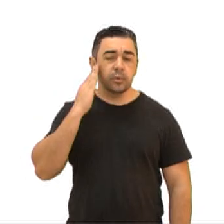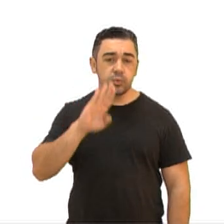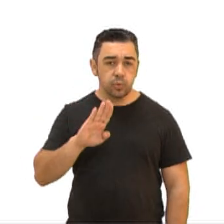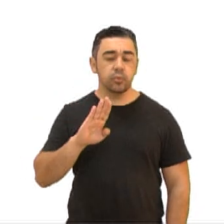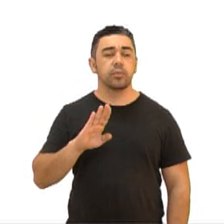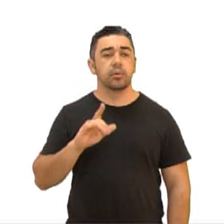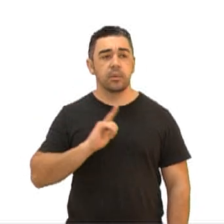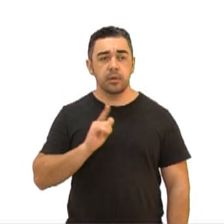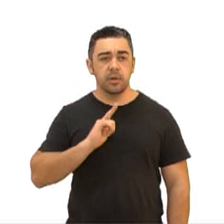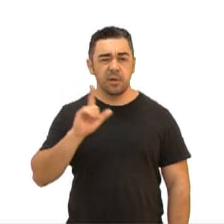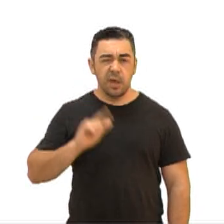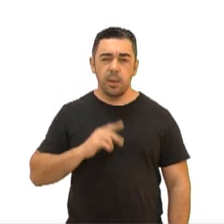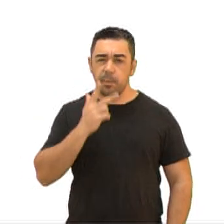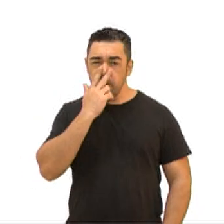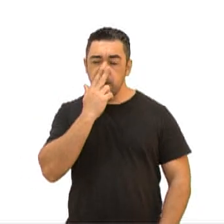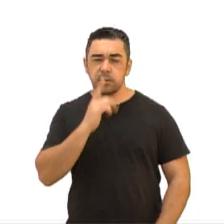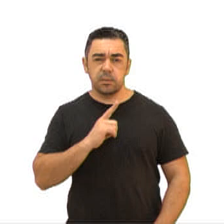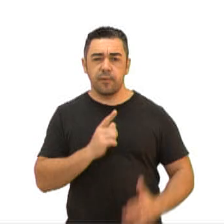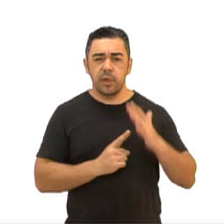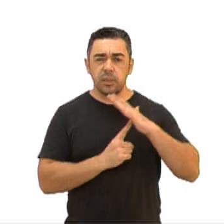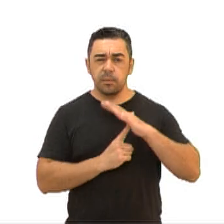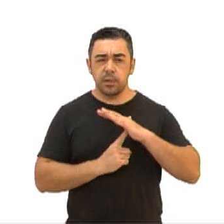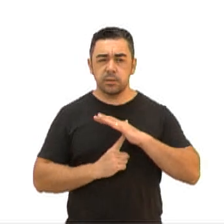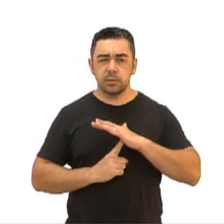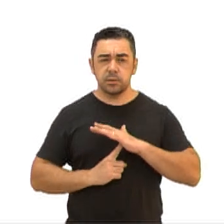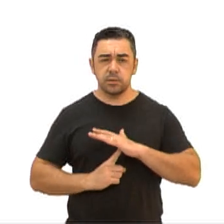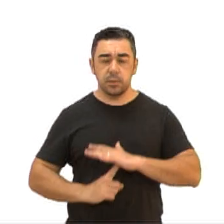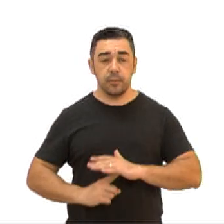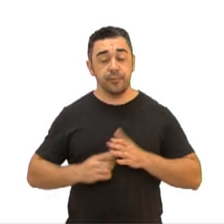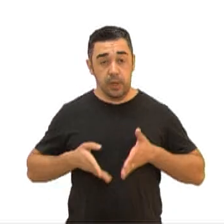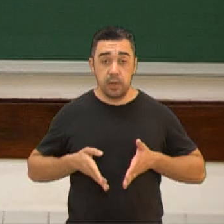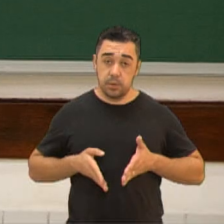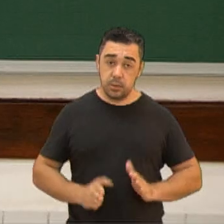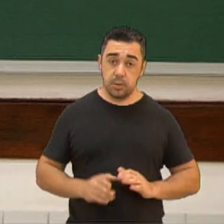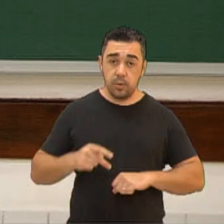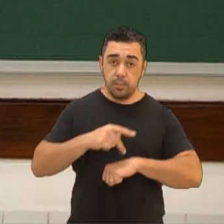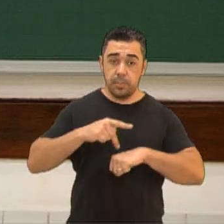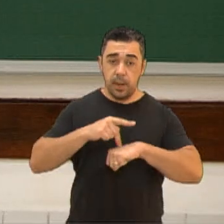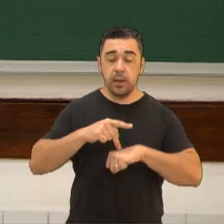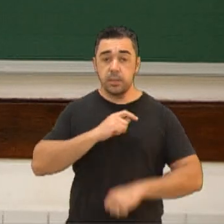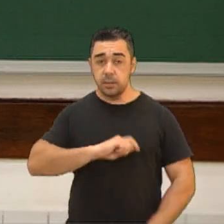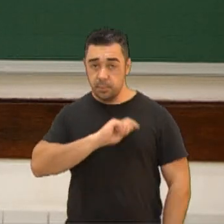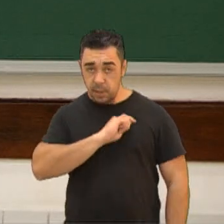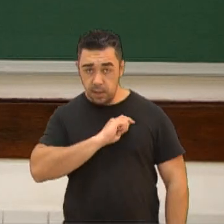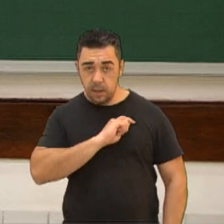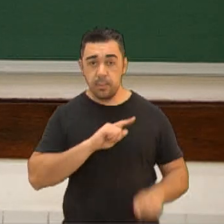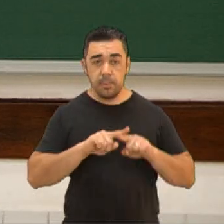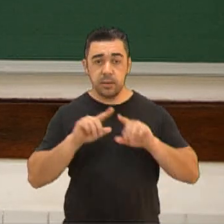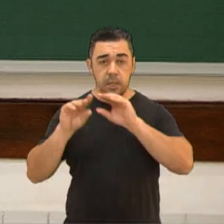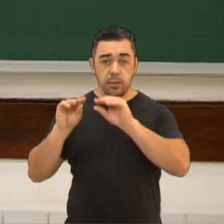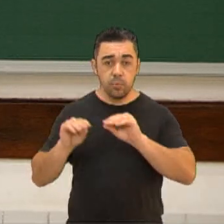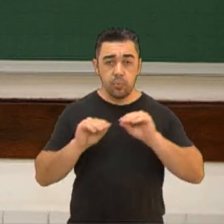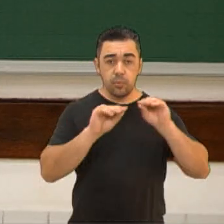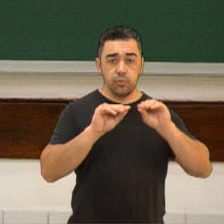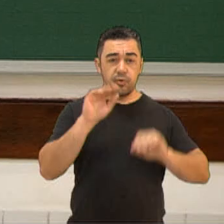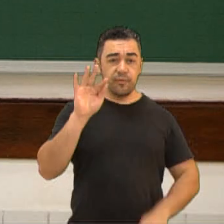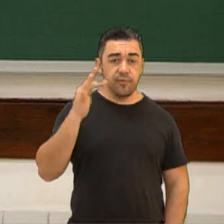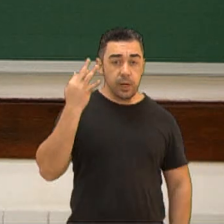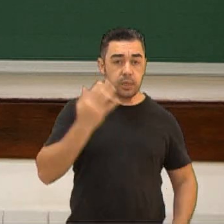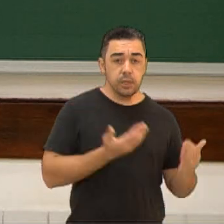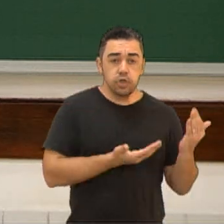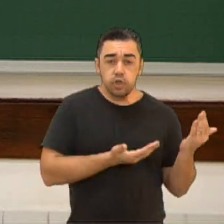fase mais depressiva do artista. Como eu falei, ele nasceu na Espanha, ele foi morar na França. Ainda jovem, sem